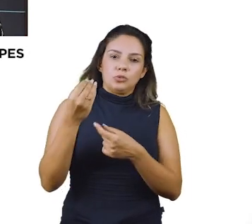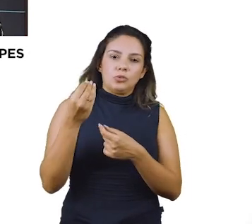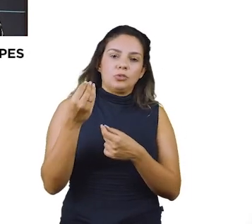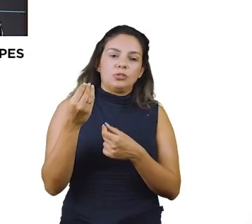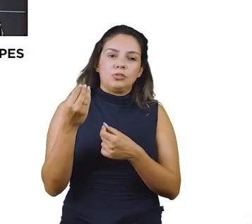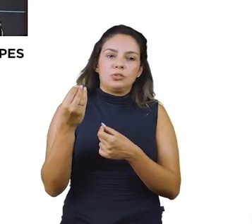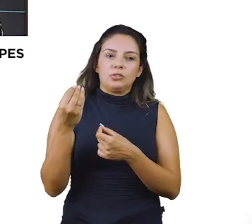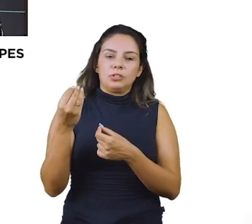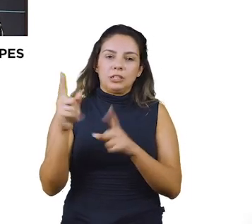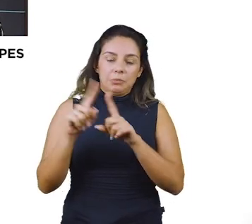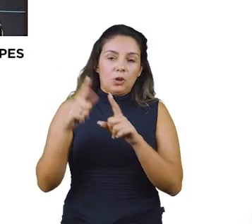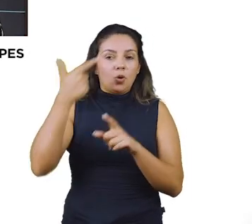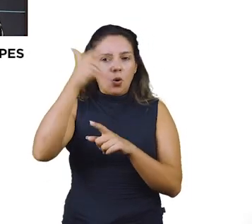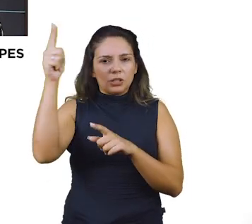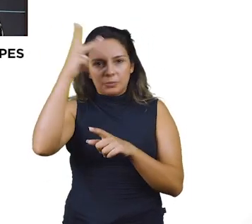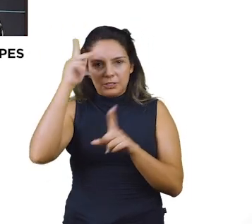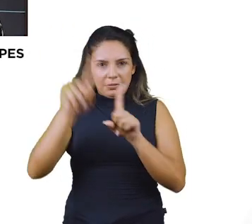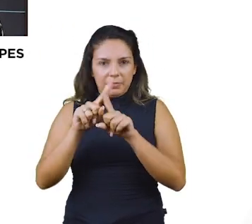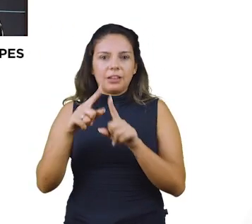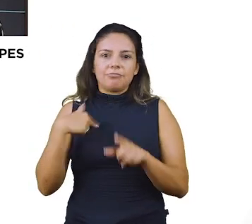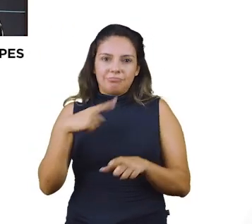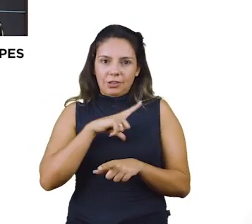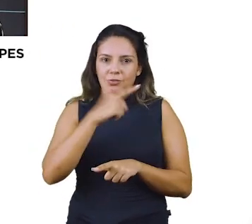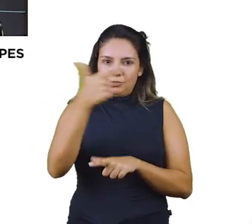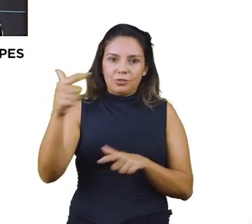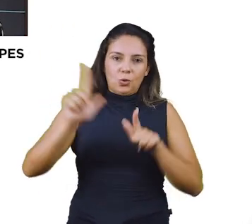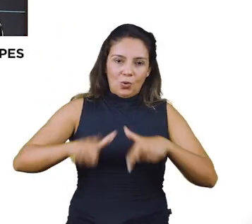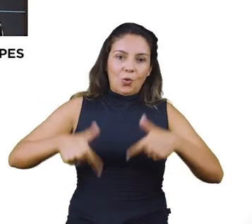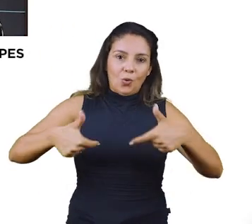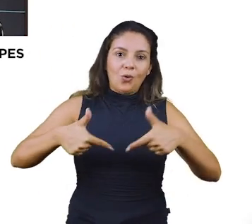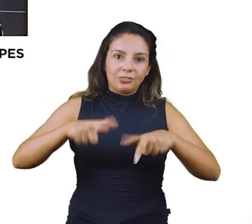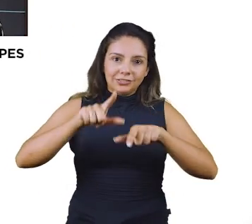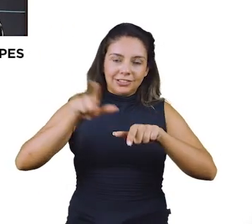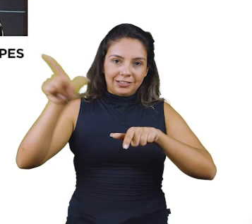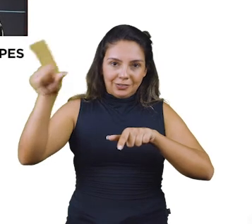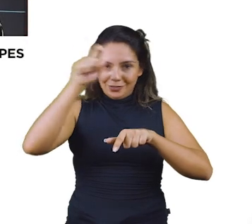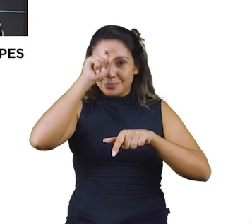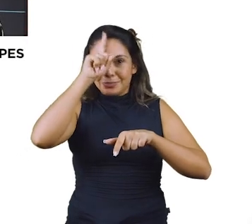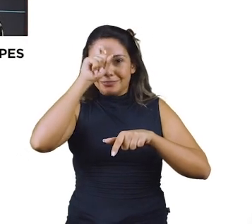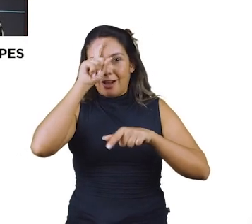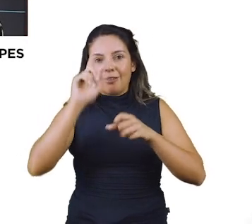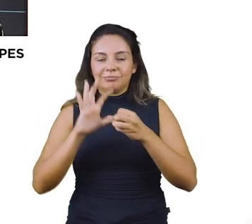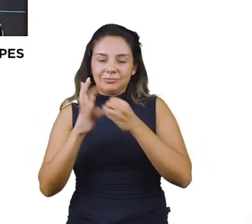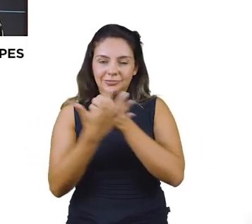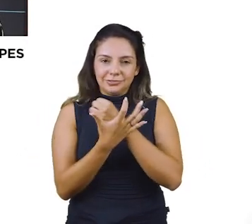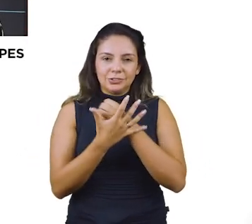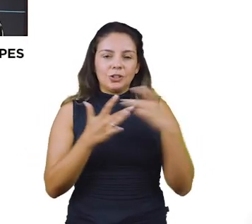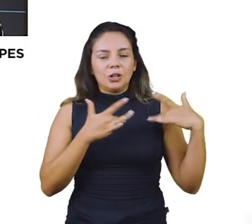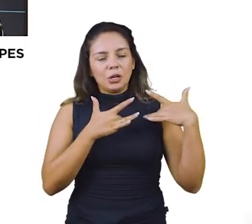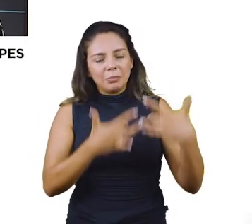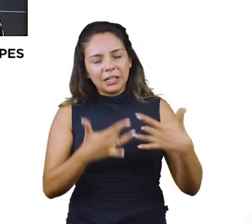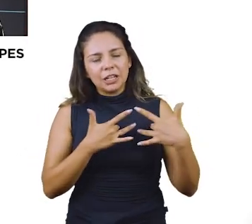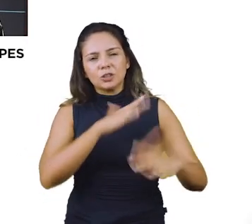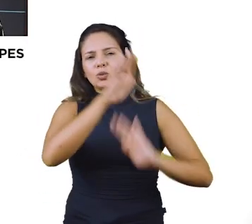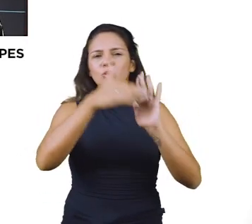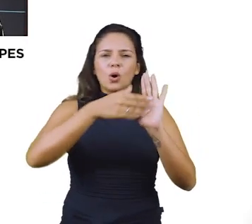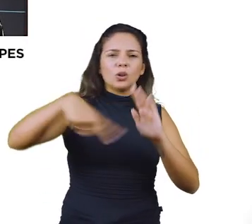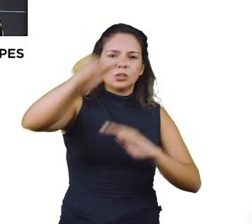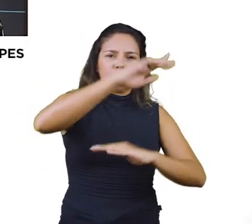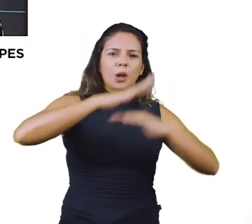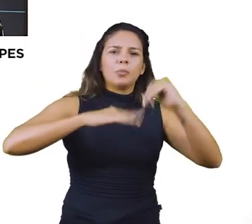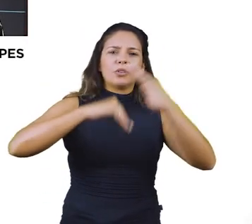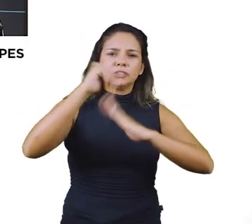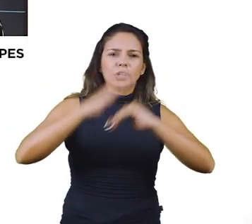parte administrativa também, mas também está nessa luta contra a Covid-19. Nossa homenagem a todos os profissionais de saúde, a